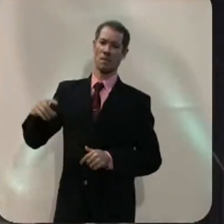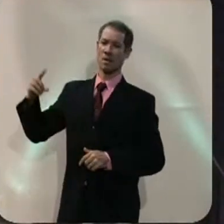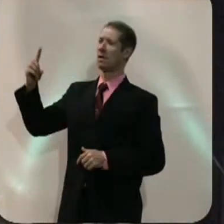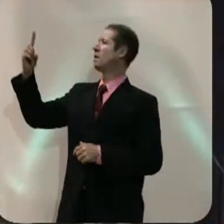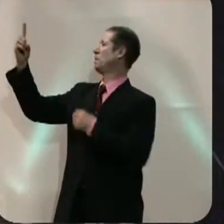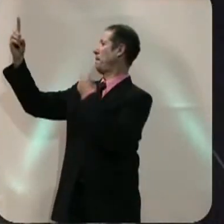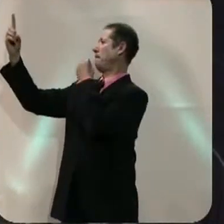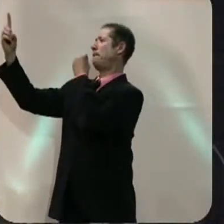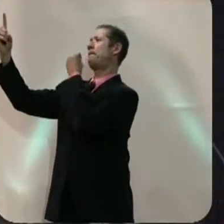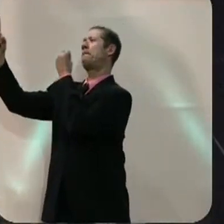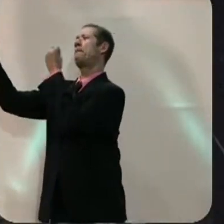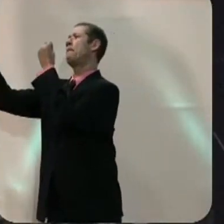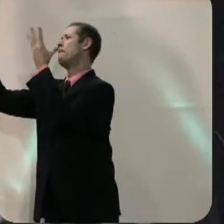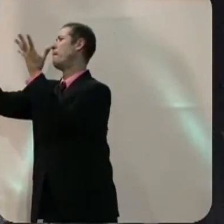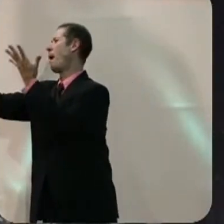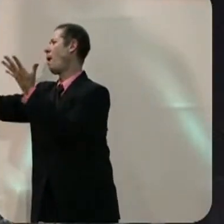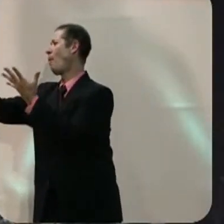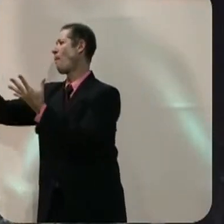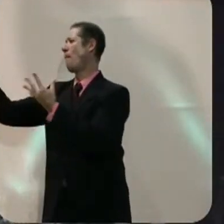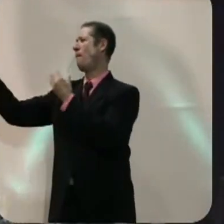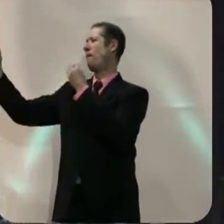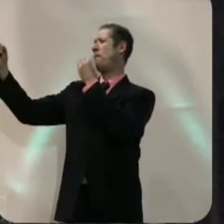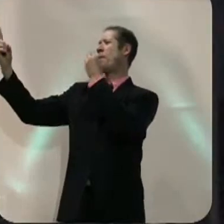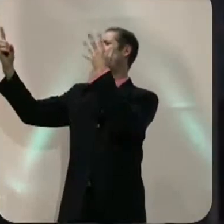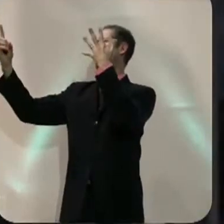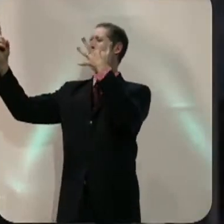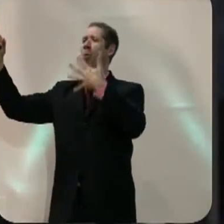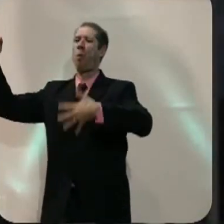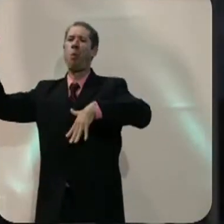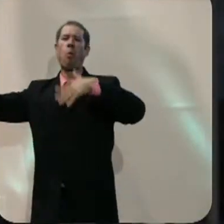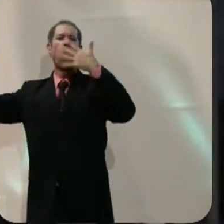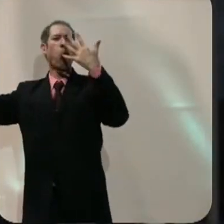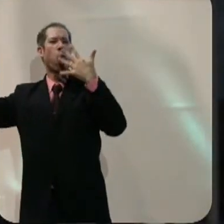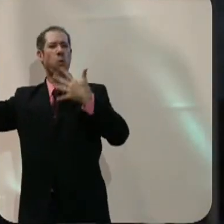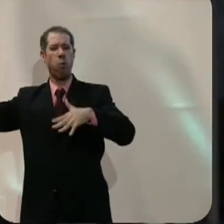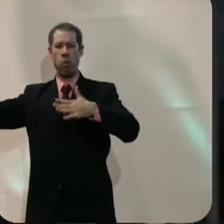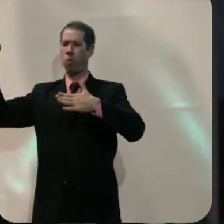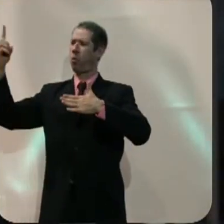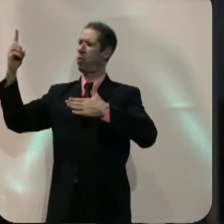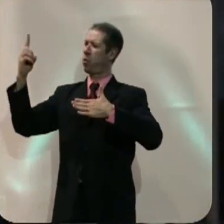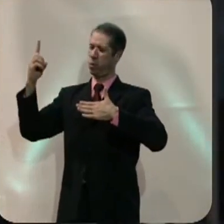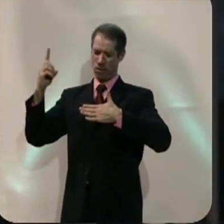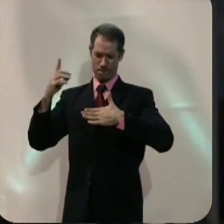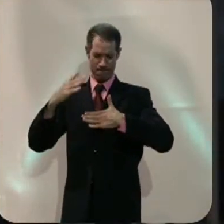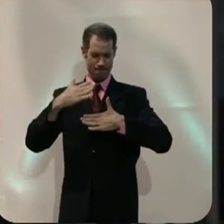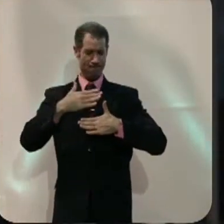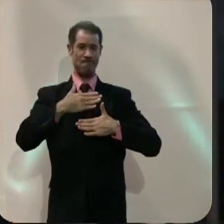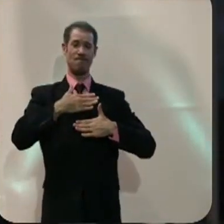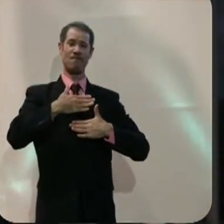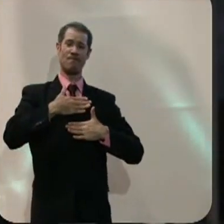Tu tens sido tão bom pra mim.